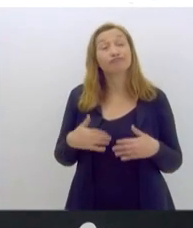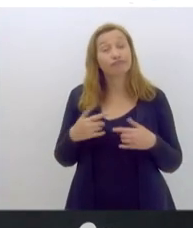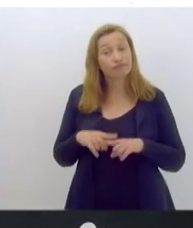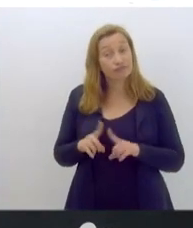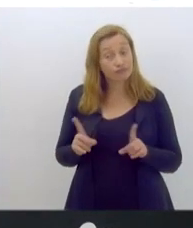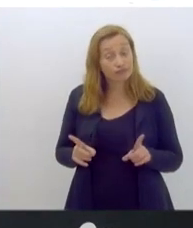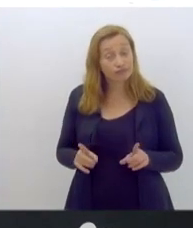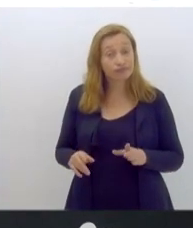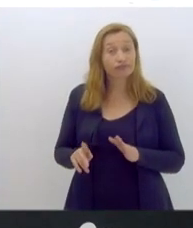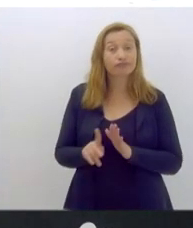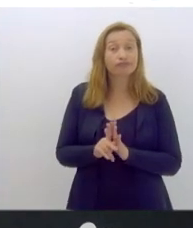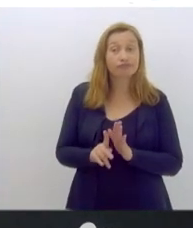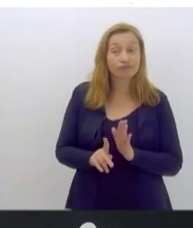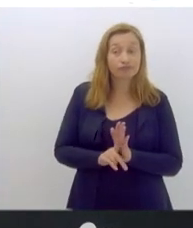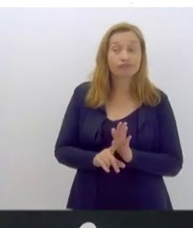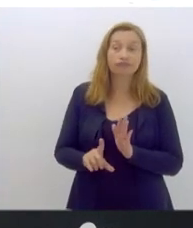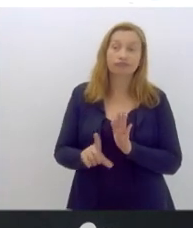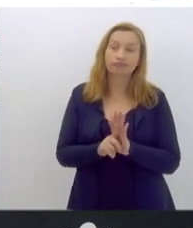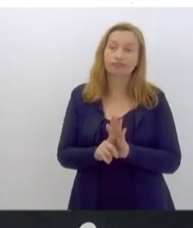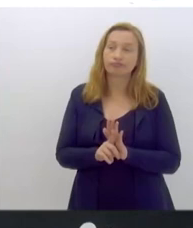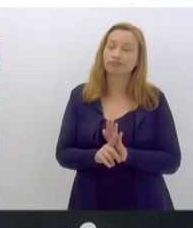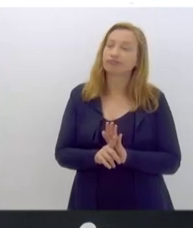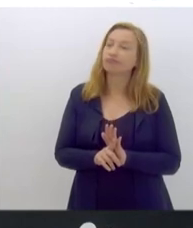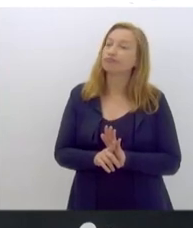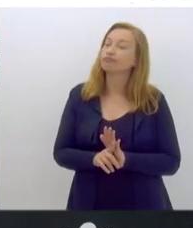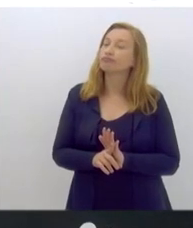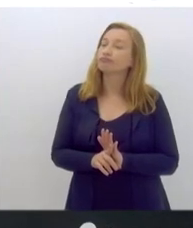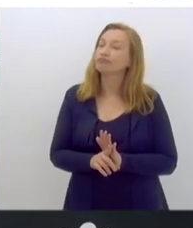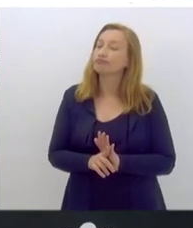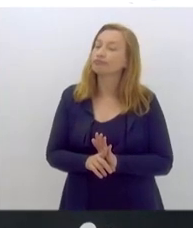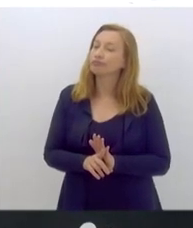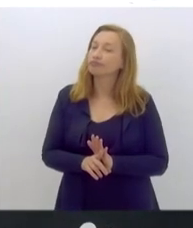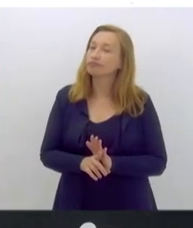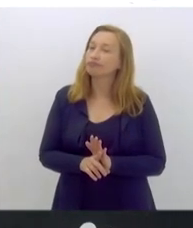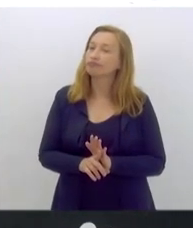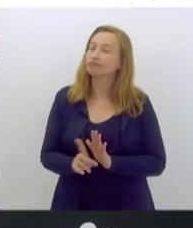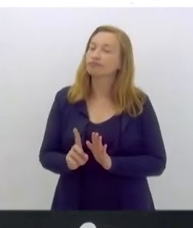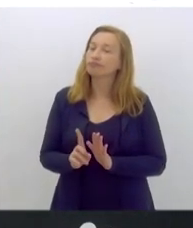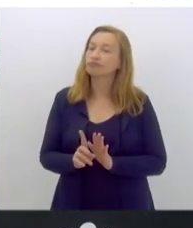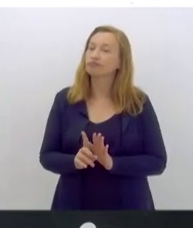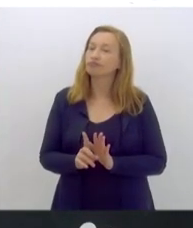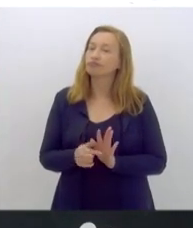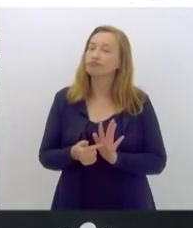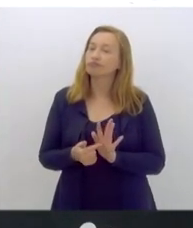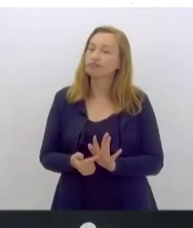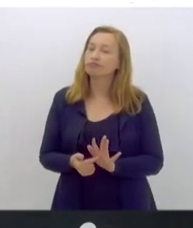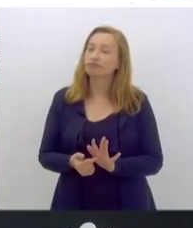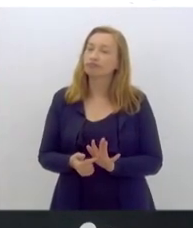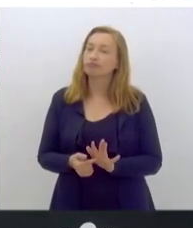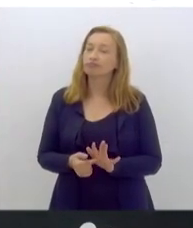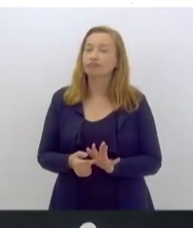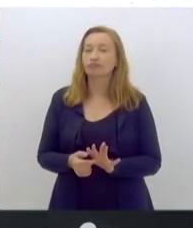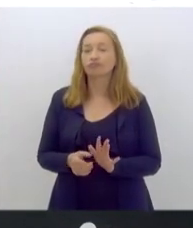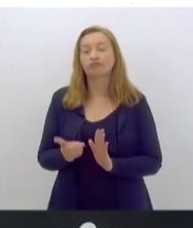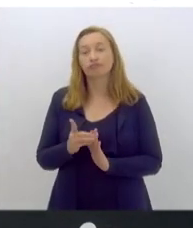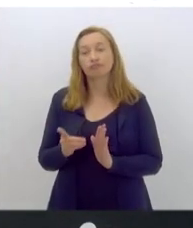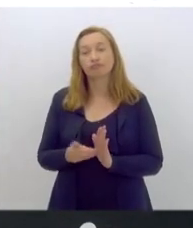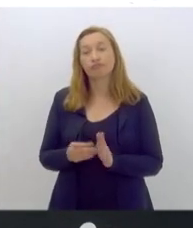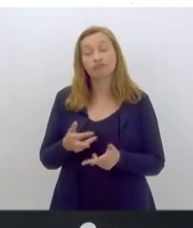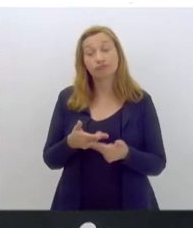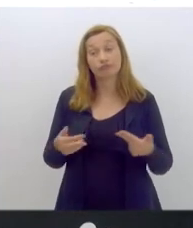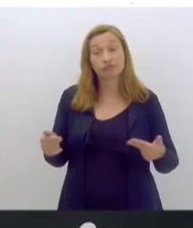projeto de lei do piloa não faz menção a este decreto e muitos aqui